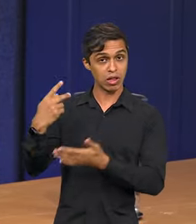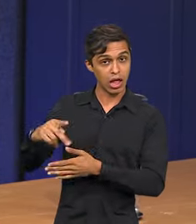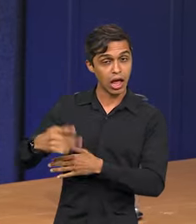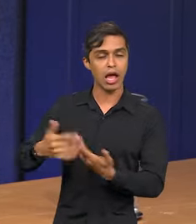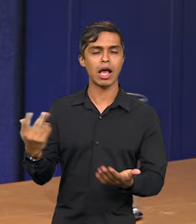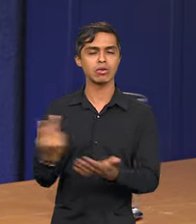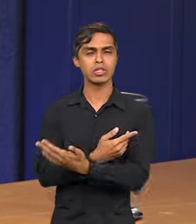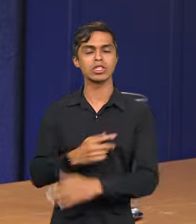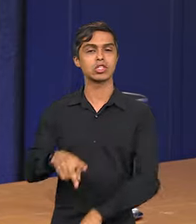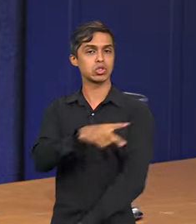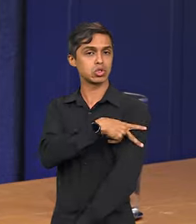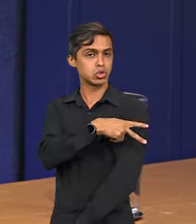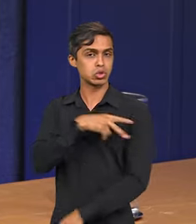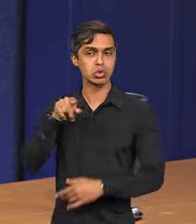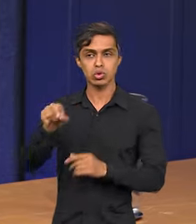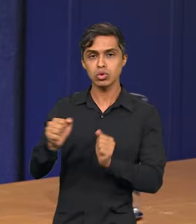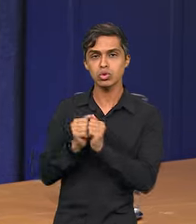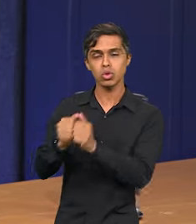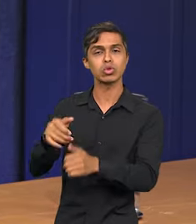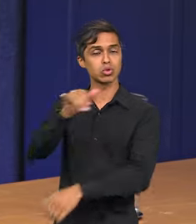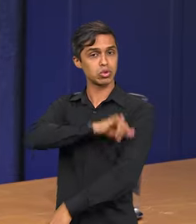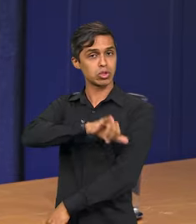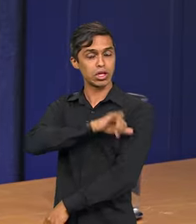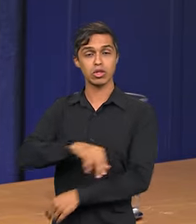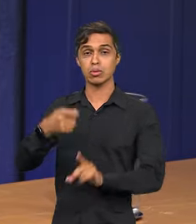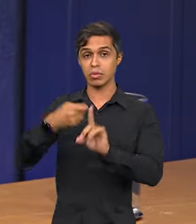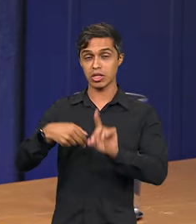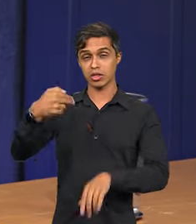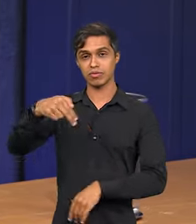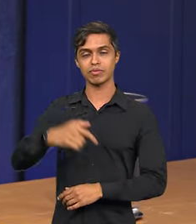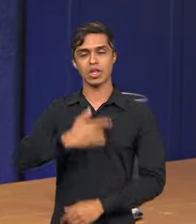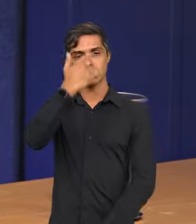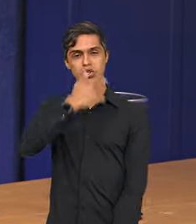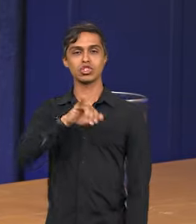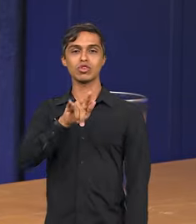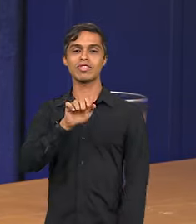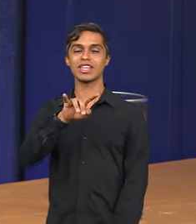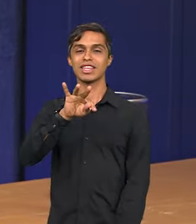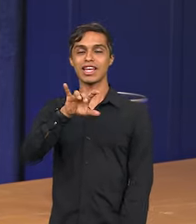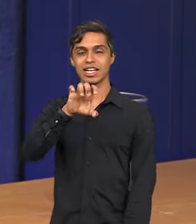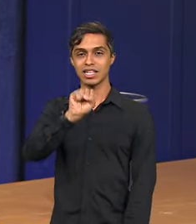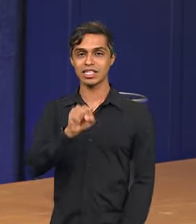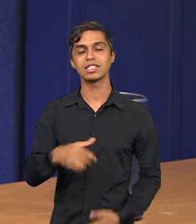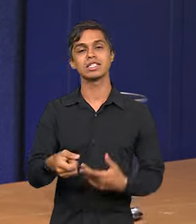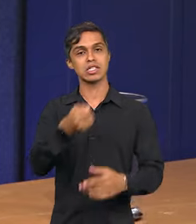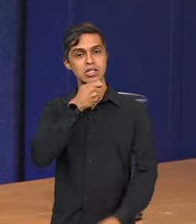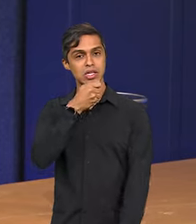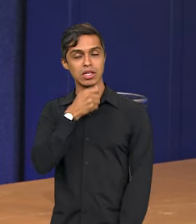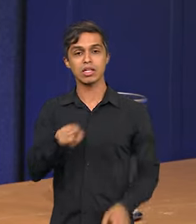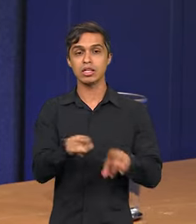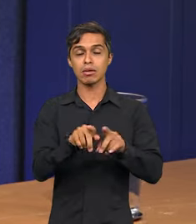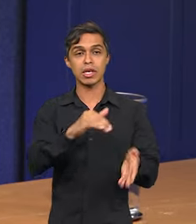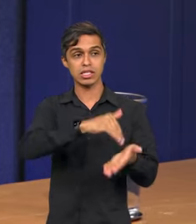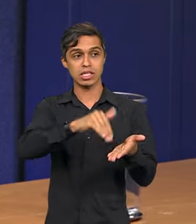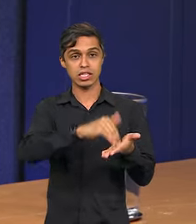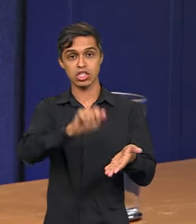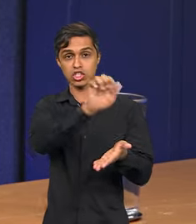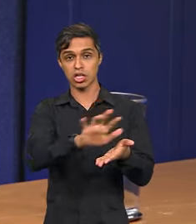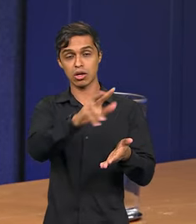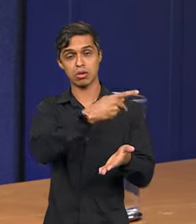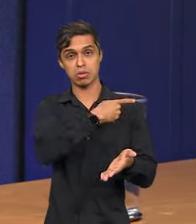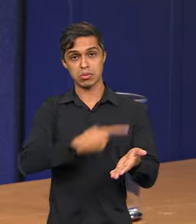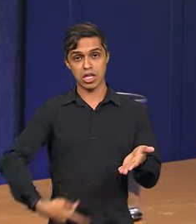G20 em novembro no Rio de Janeiro eu sou Geovana tes jornalista e também assessora da Secretaria Geral da